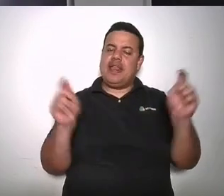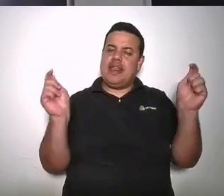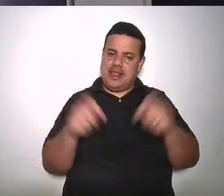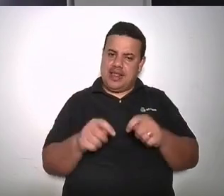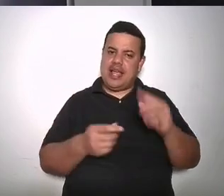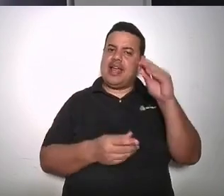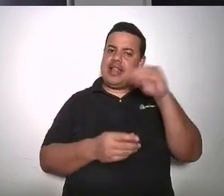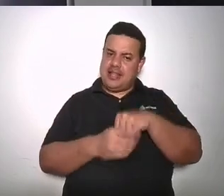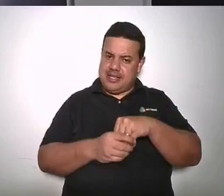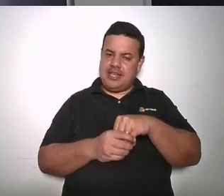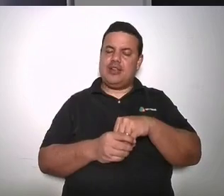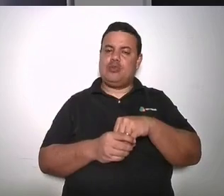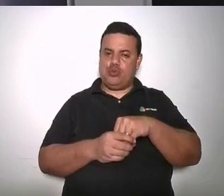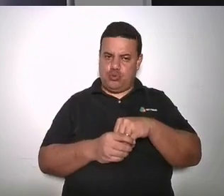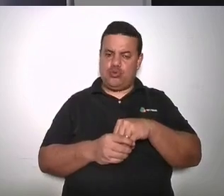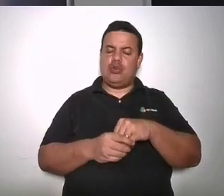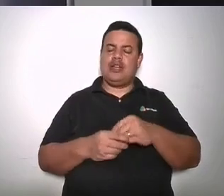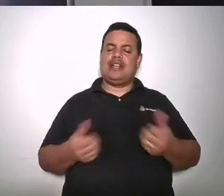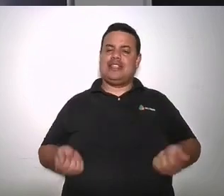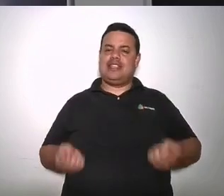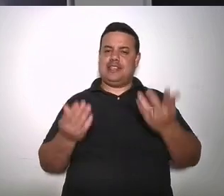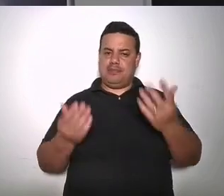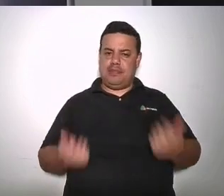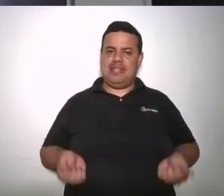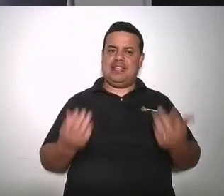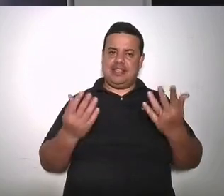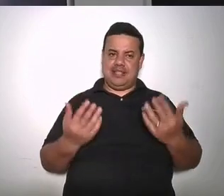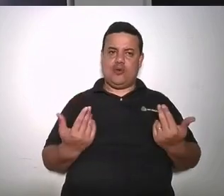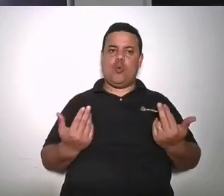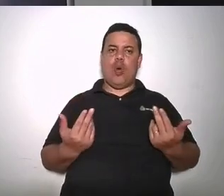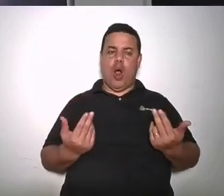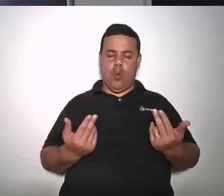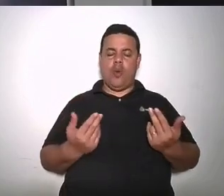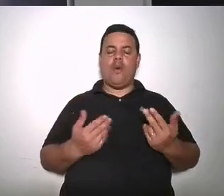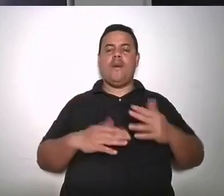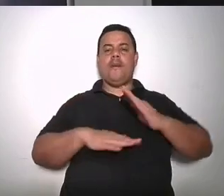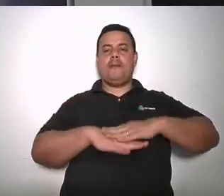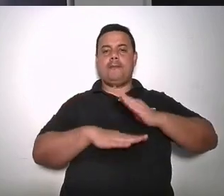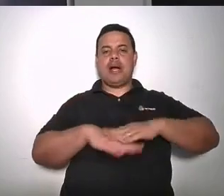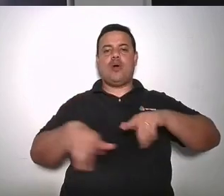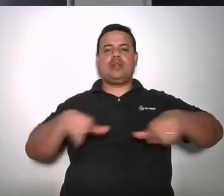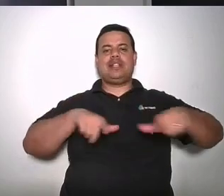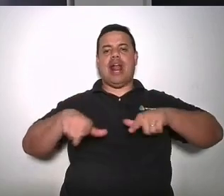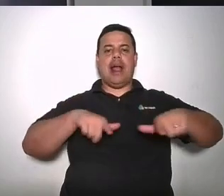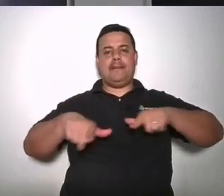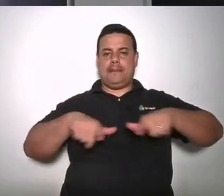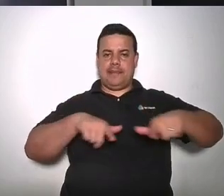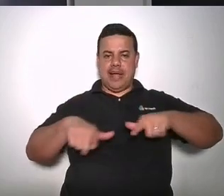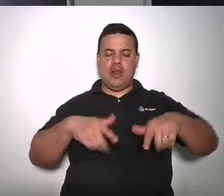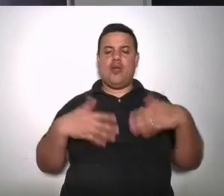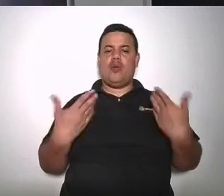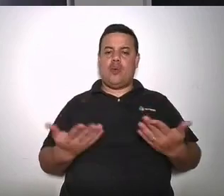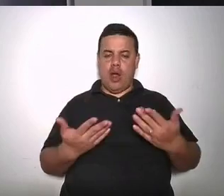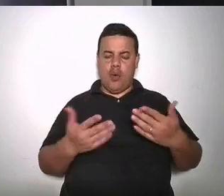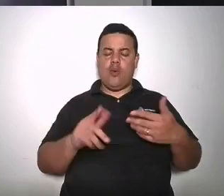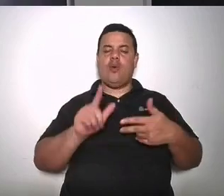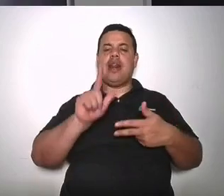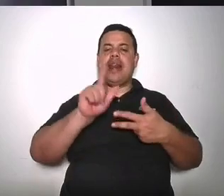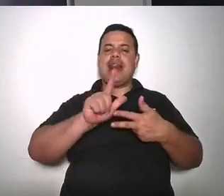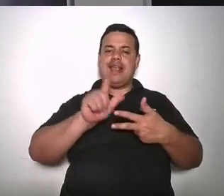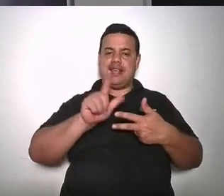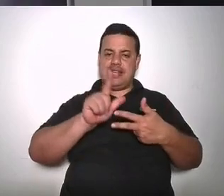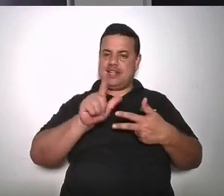das despesas. Aí, por função, quais são as funções? Função legislativa, vai repetir o mesmo